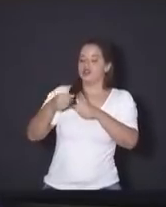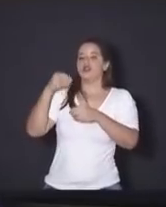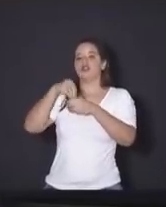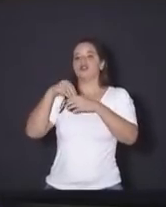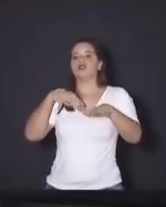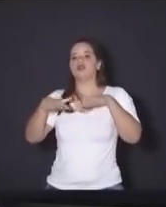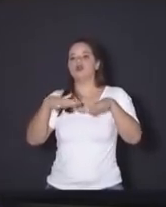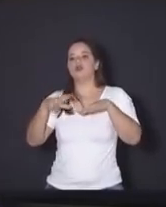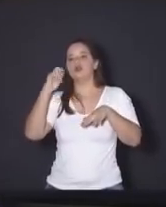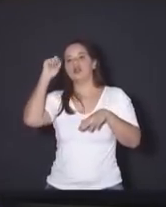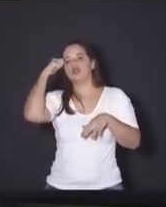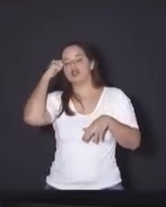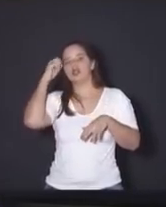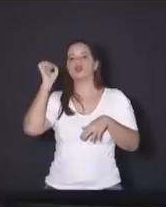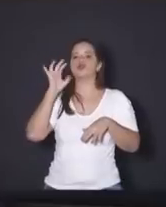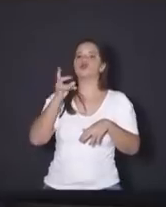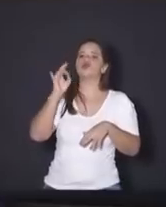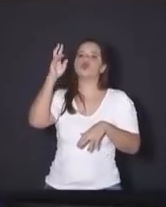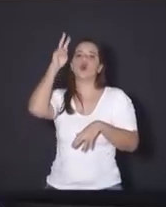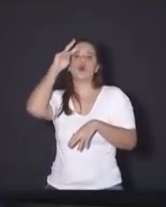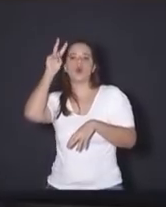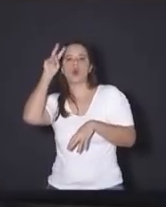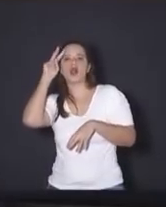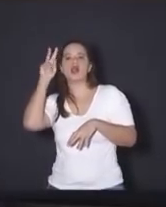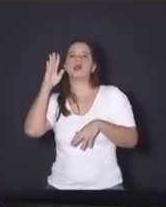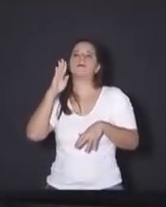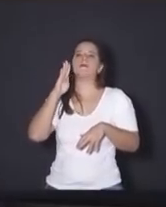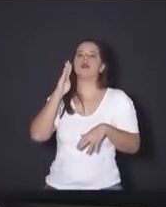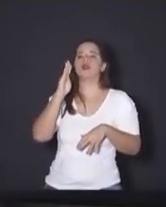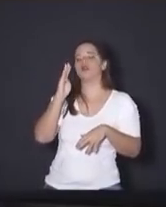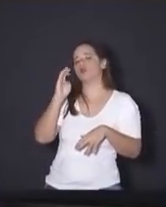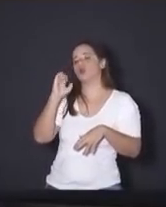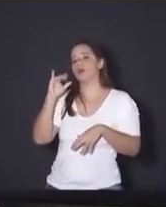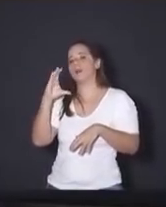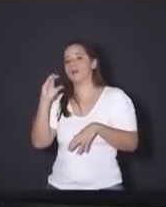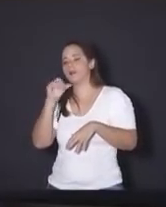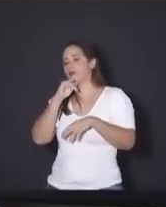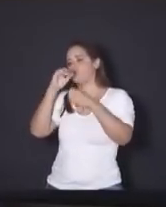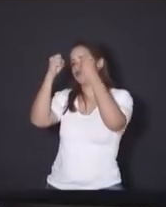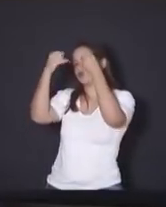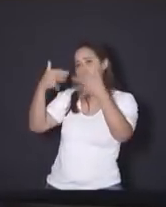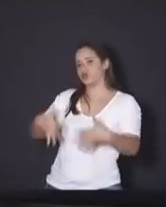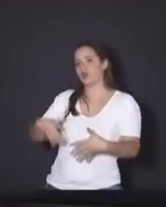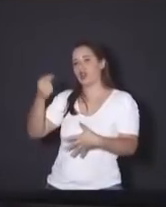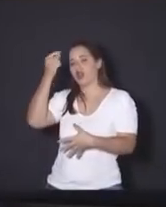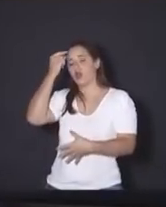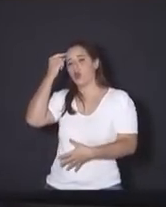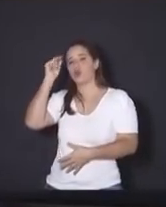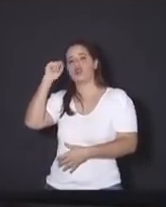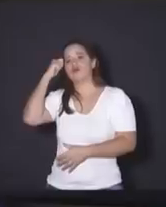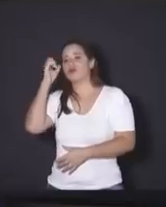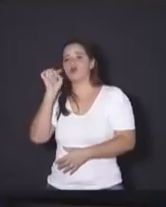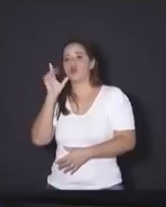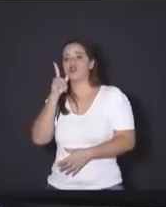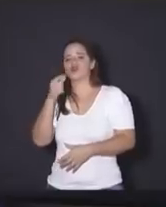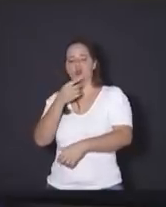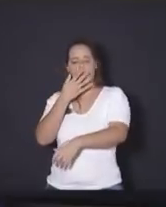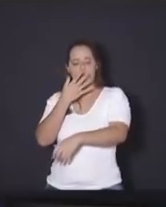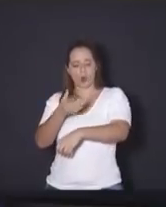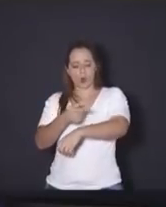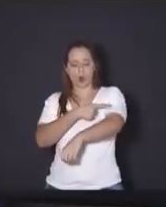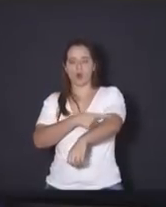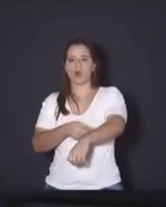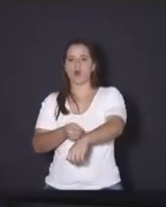negro não só como lembrando o próprio steve biko quando ele afirmava que a questão da consciência negra não é somente pigmentação de